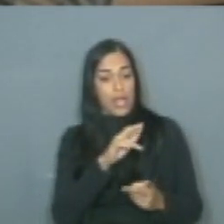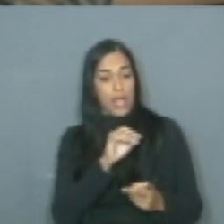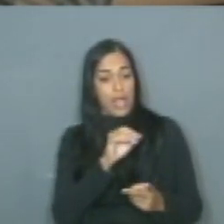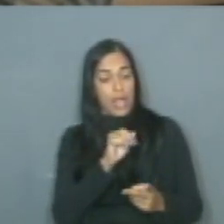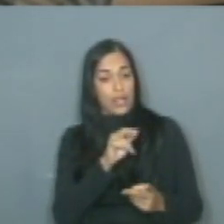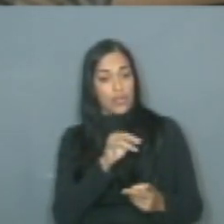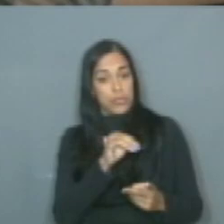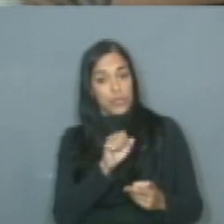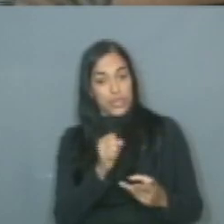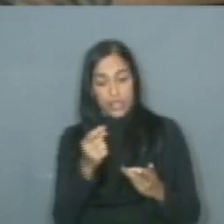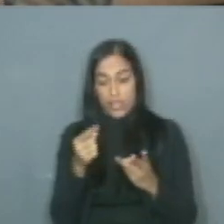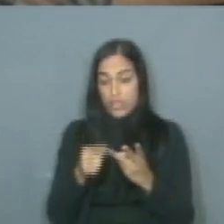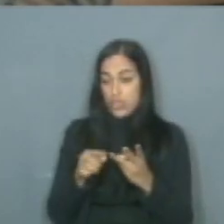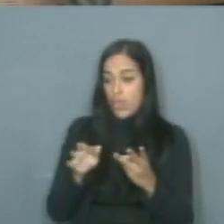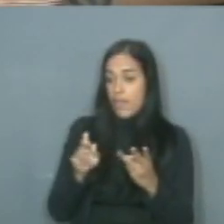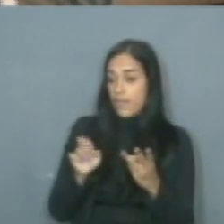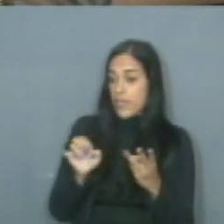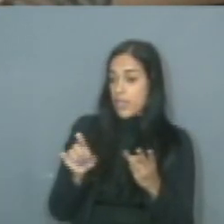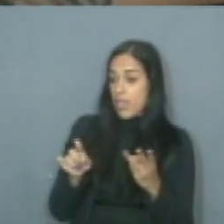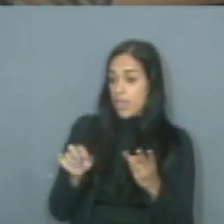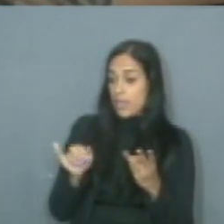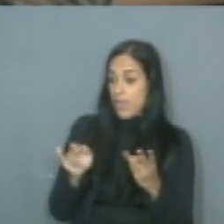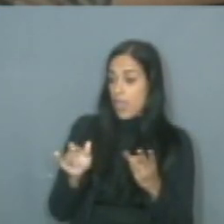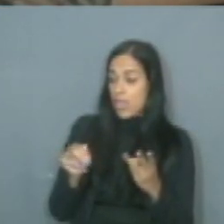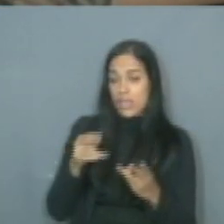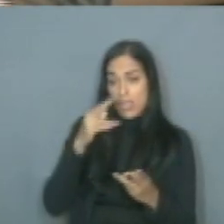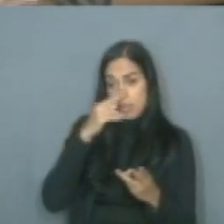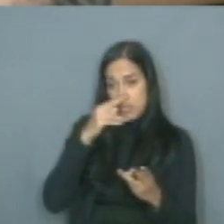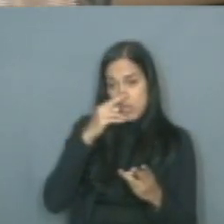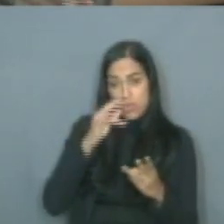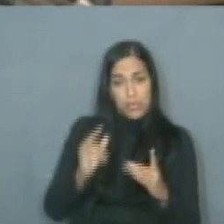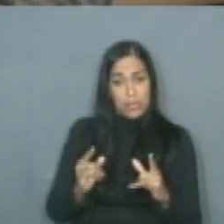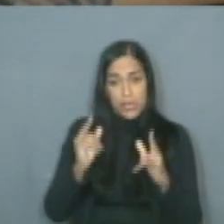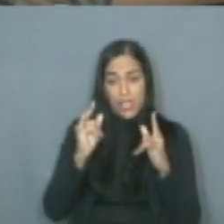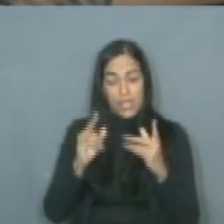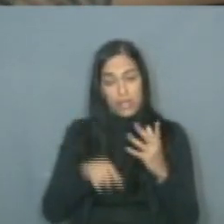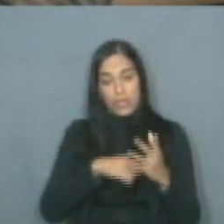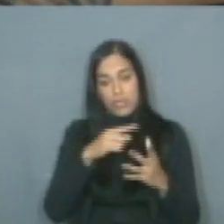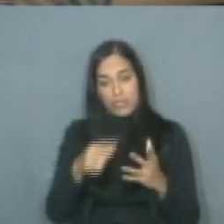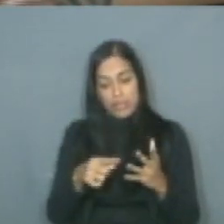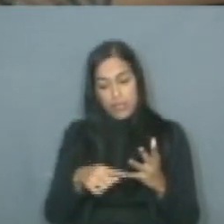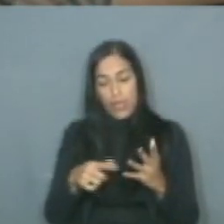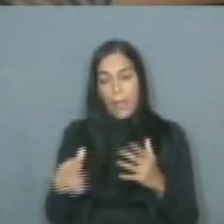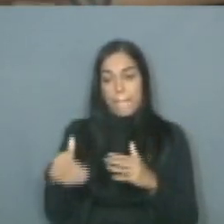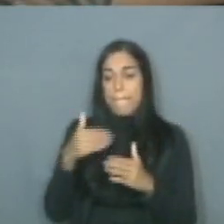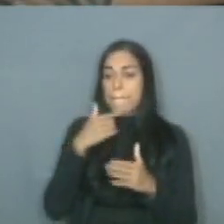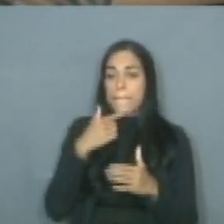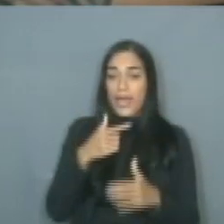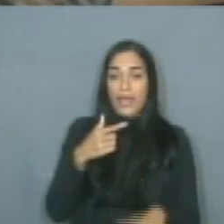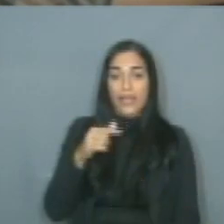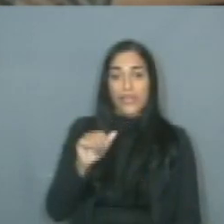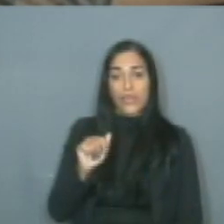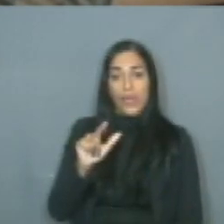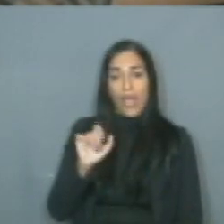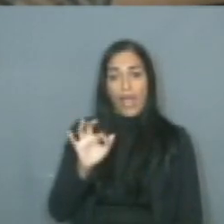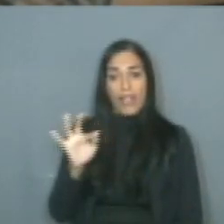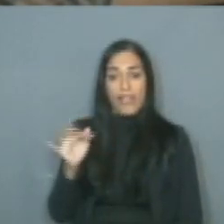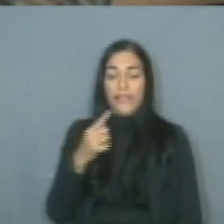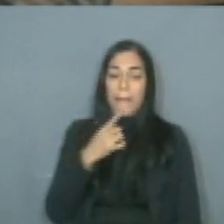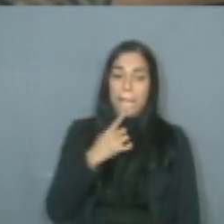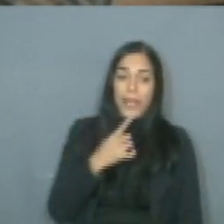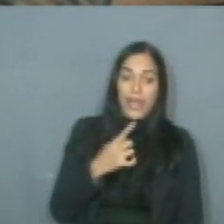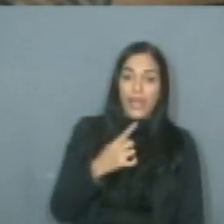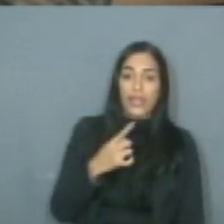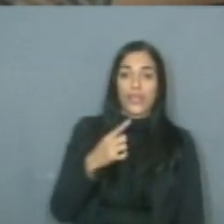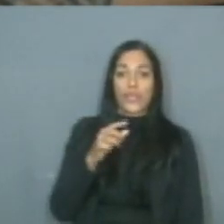querido vereador, Fred Ferreira, no mesmo prédio. Na outra esquina, Aleph Collins, perto de nós, vereador Zé Neto, perto de